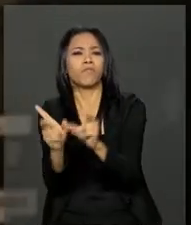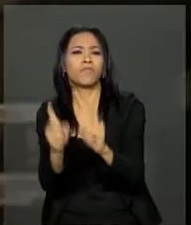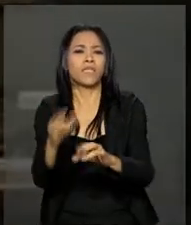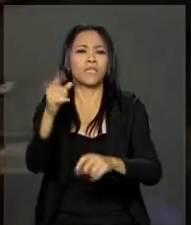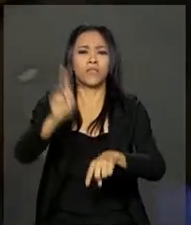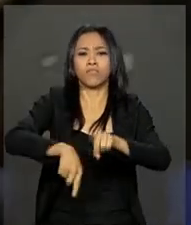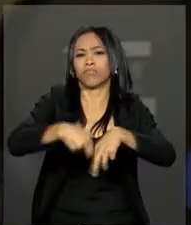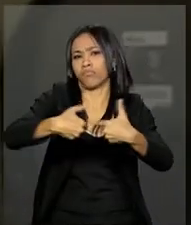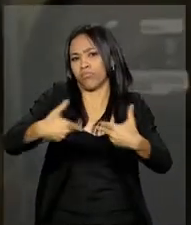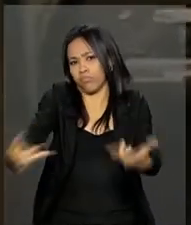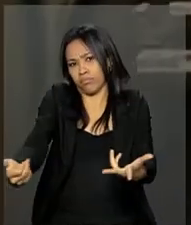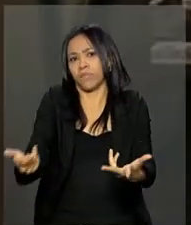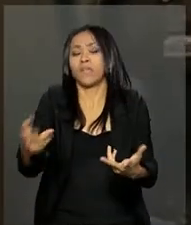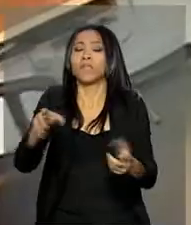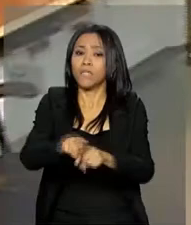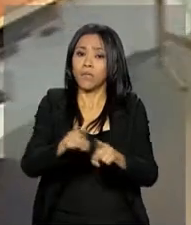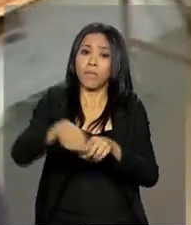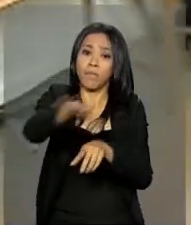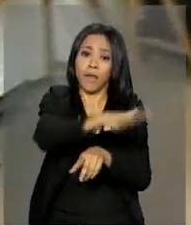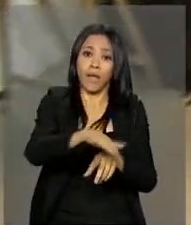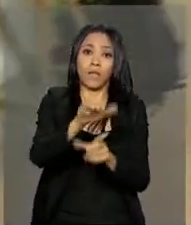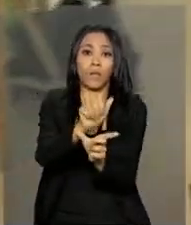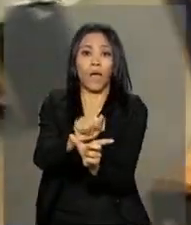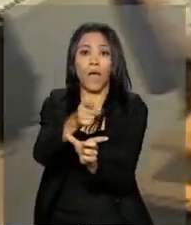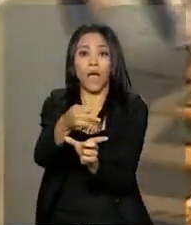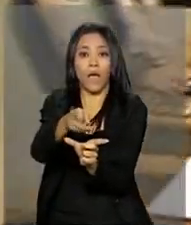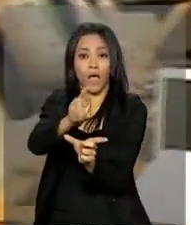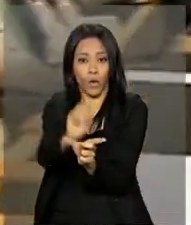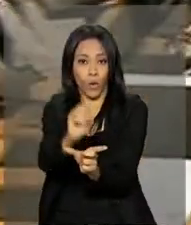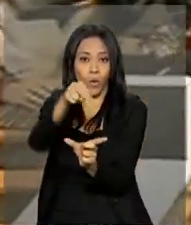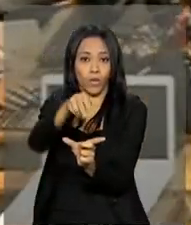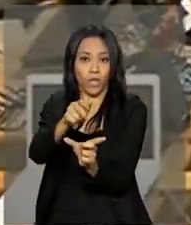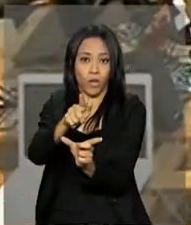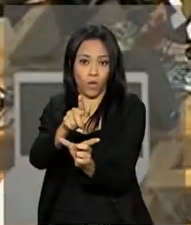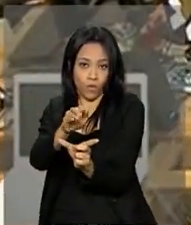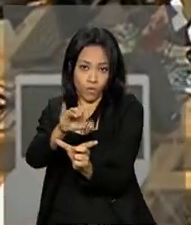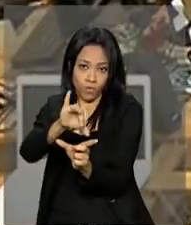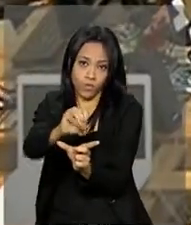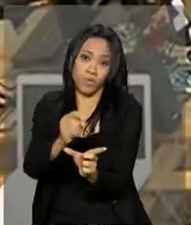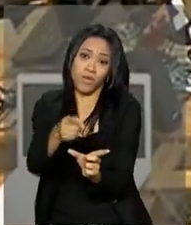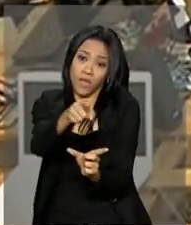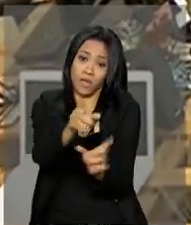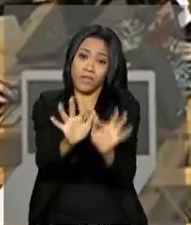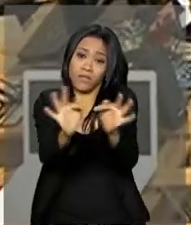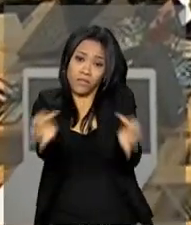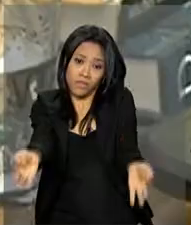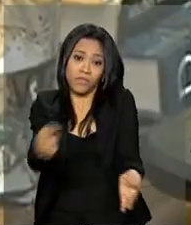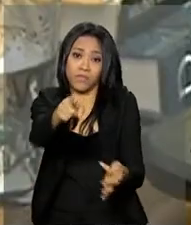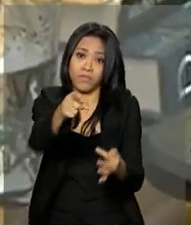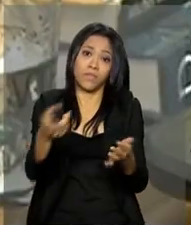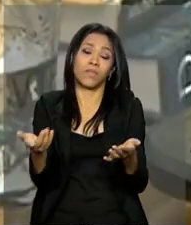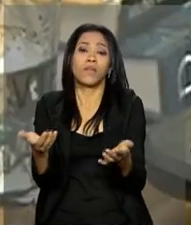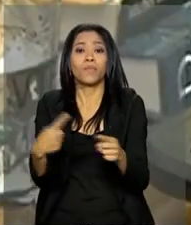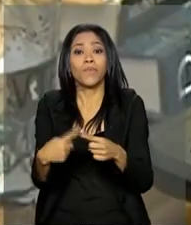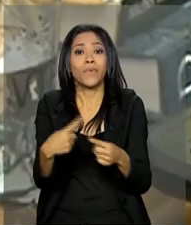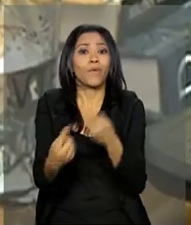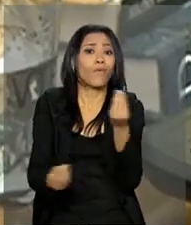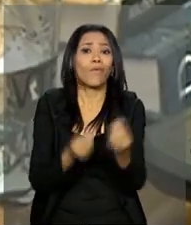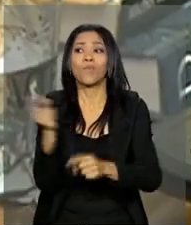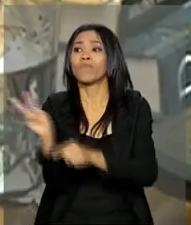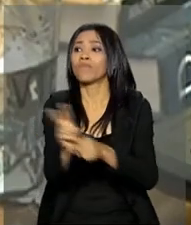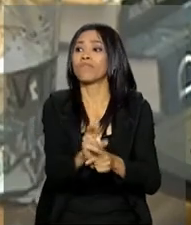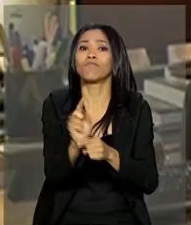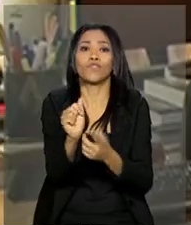de varejo e do agronegócio. Mas como quase todo pequeno empreendedor, os sócios têm uma dificuldade: financiar